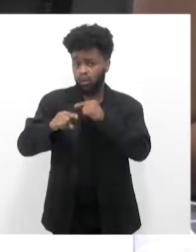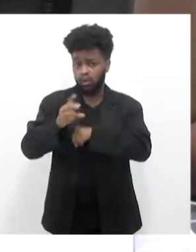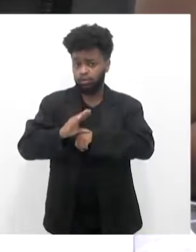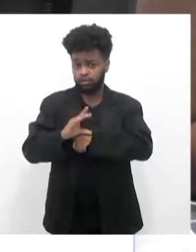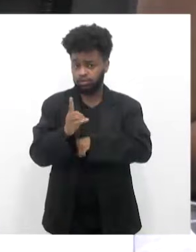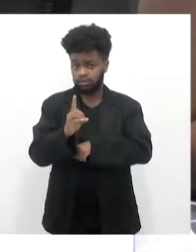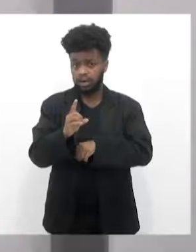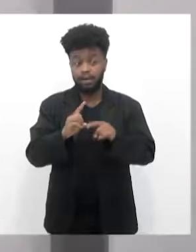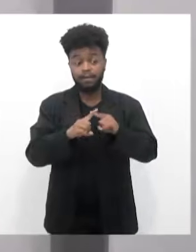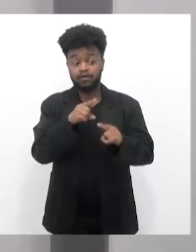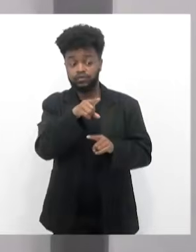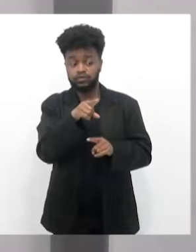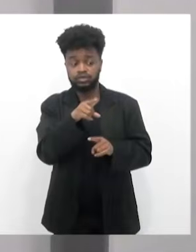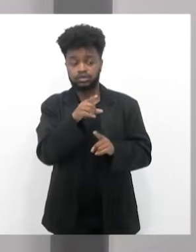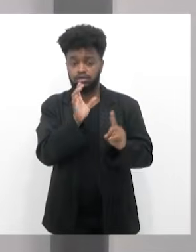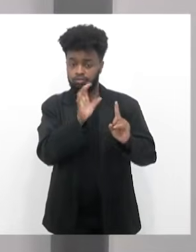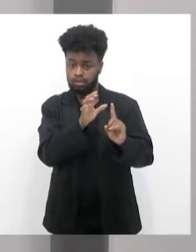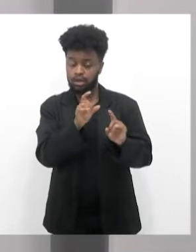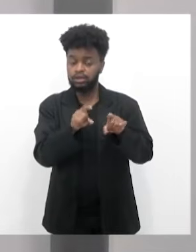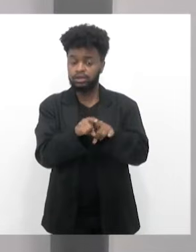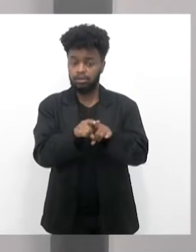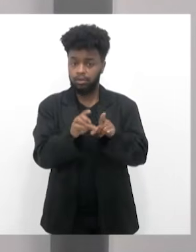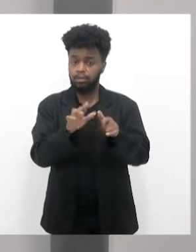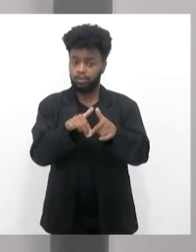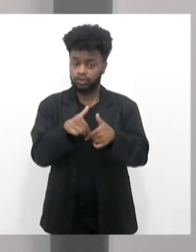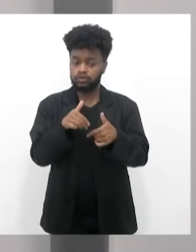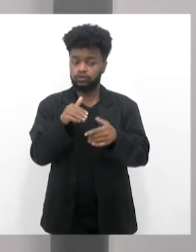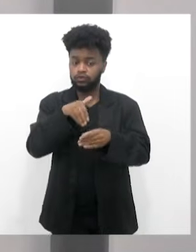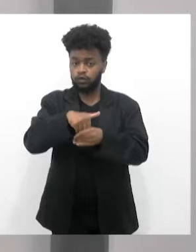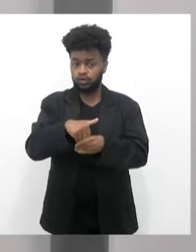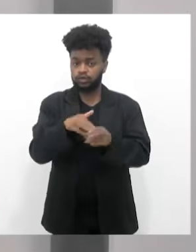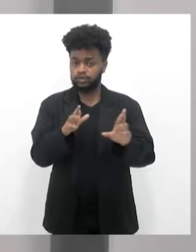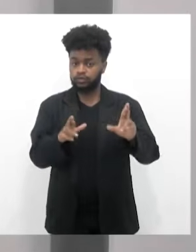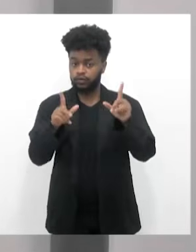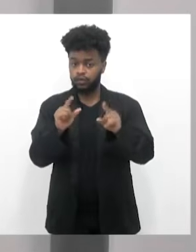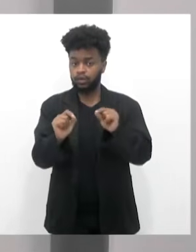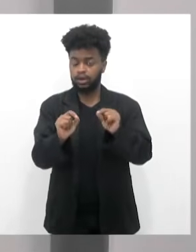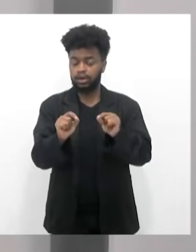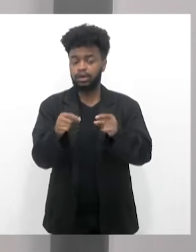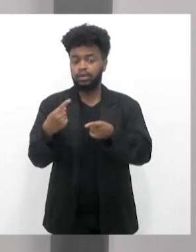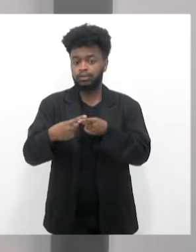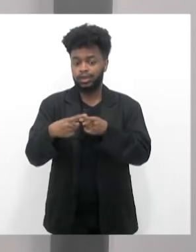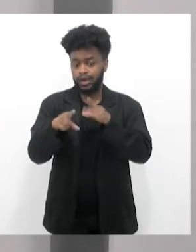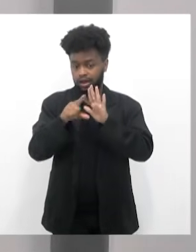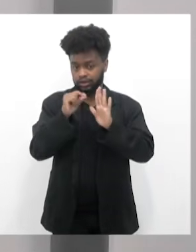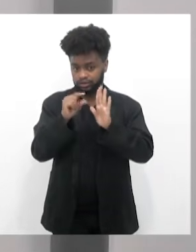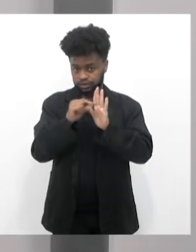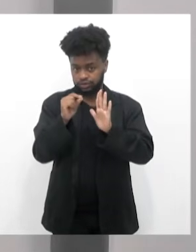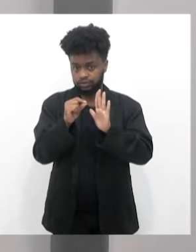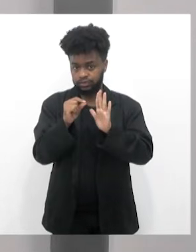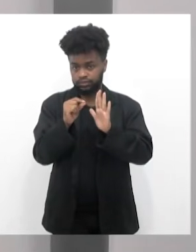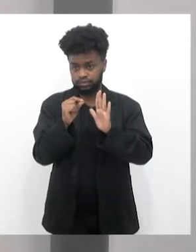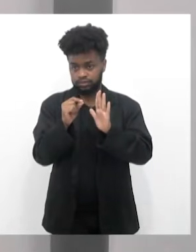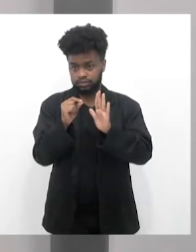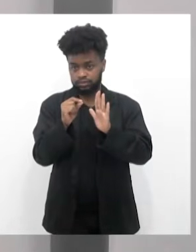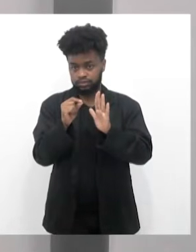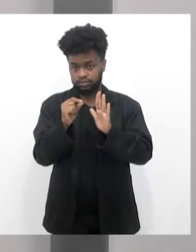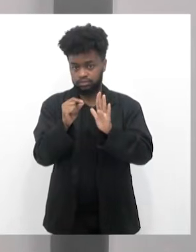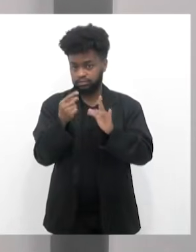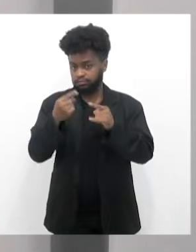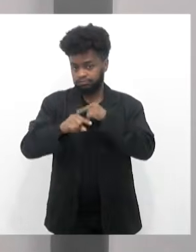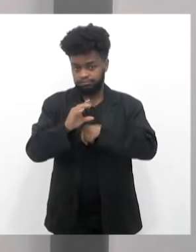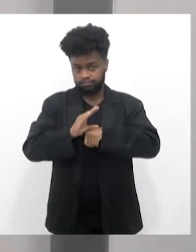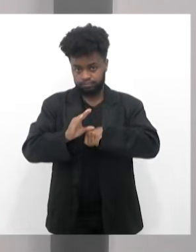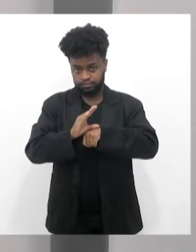Excelência aduz, e é o motivo, inclusive, da apresentação da divergência, que, especificamente, esse artigo, esse dispositivo, seria